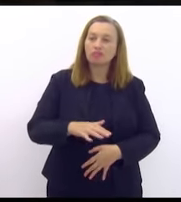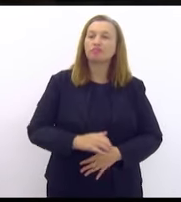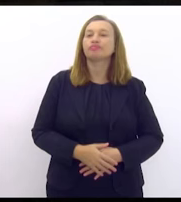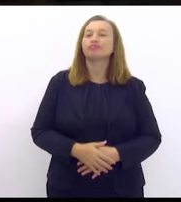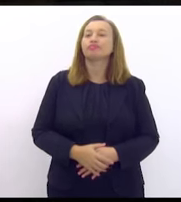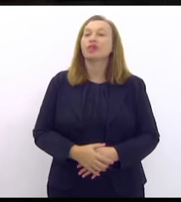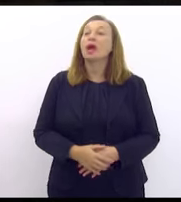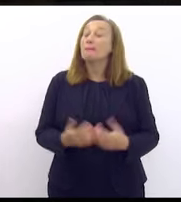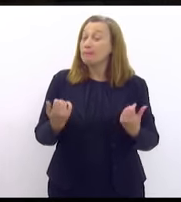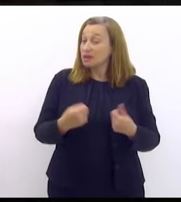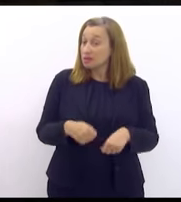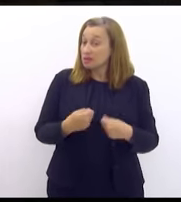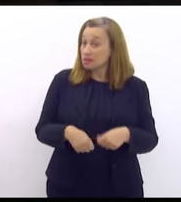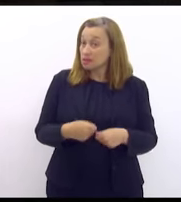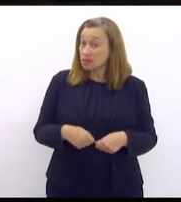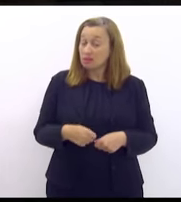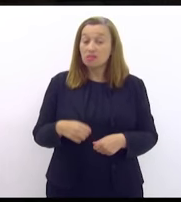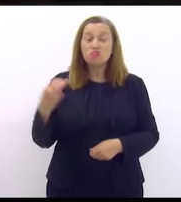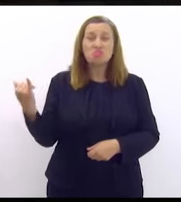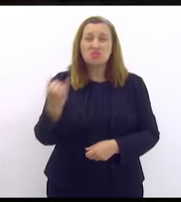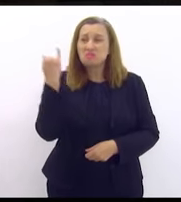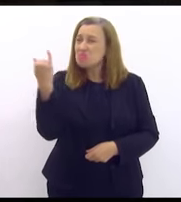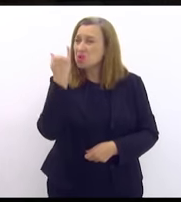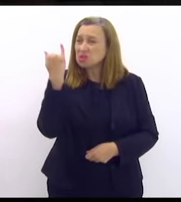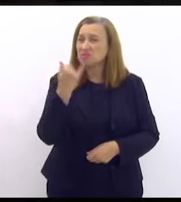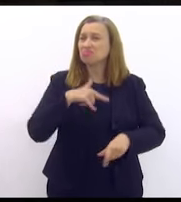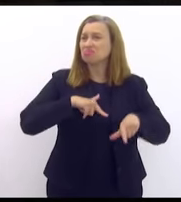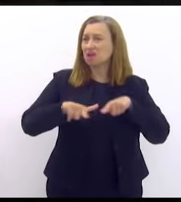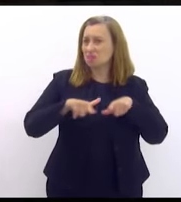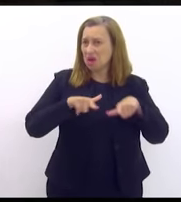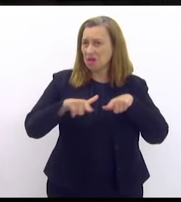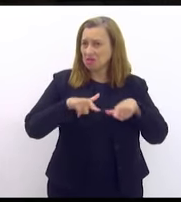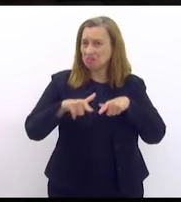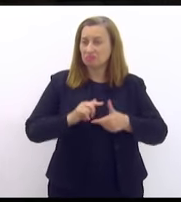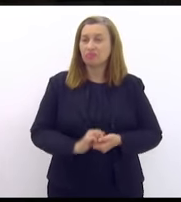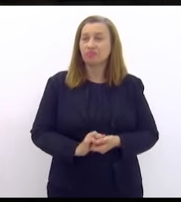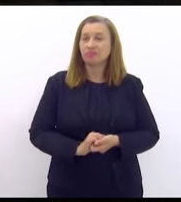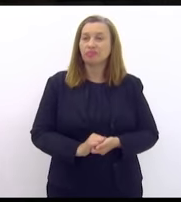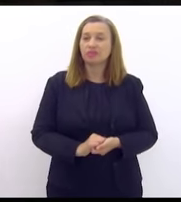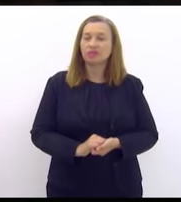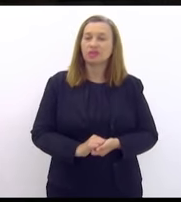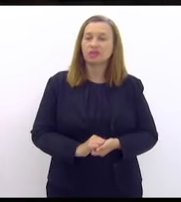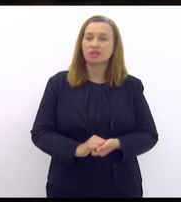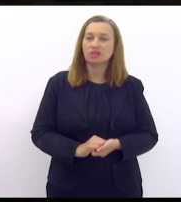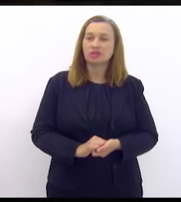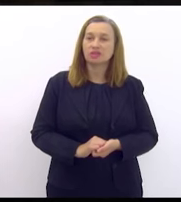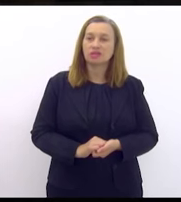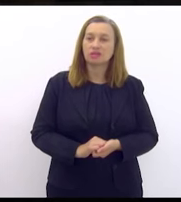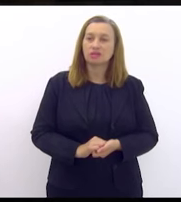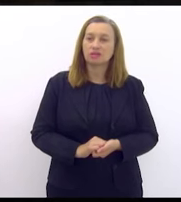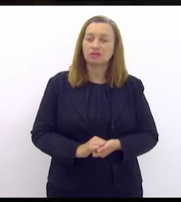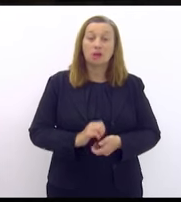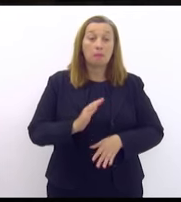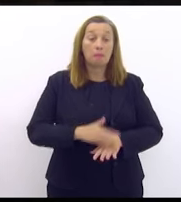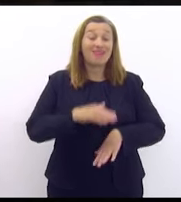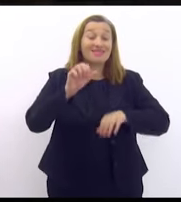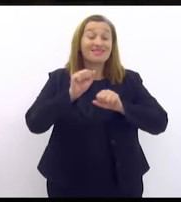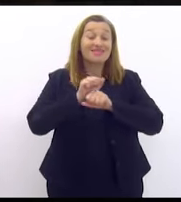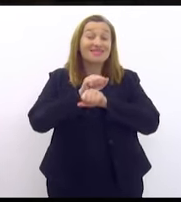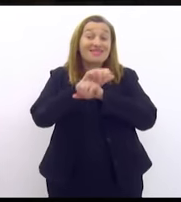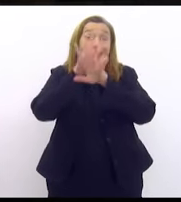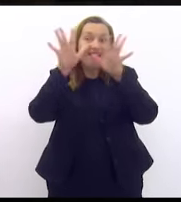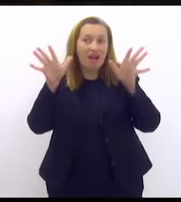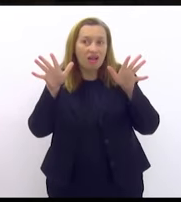deve constar como uma importante missão. Esse dado se torna mais nítido